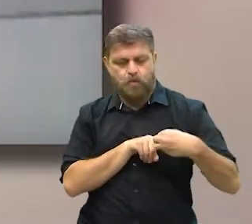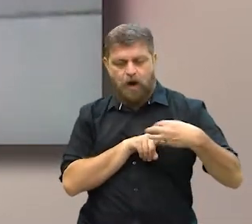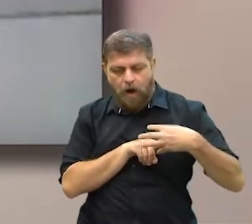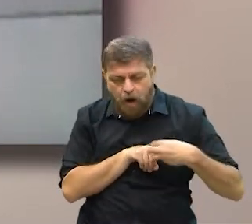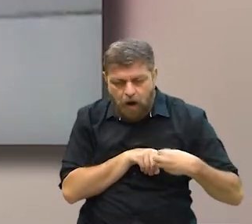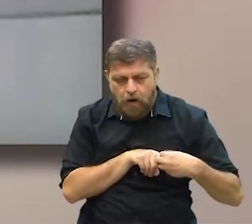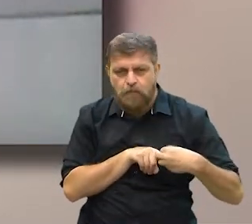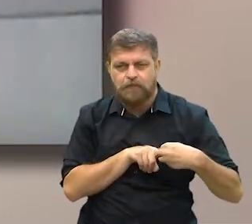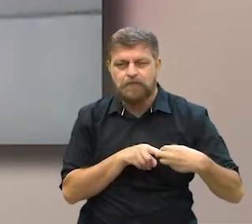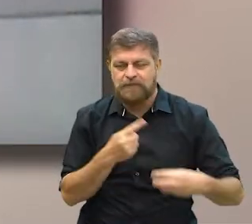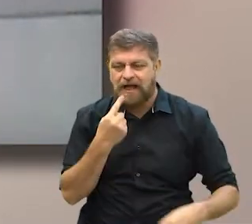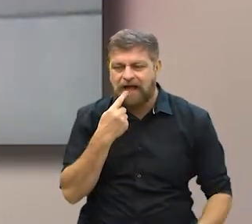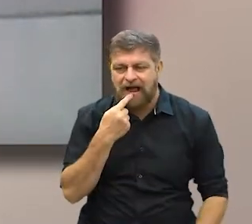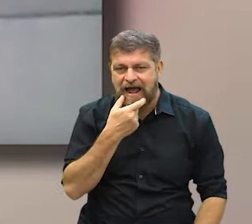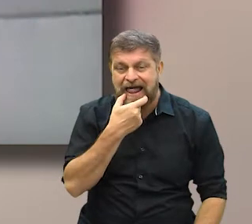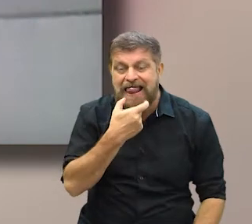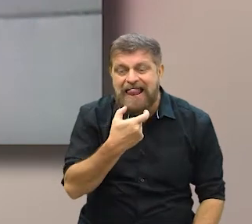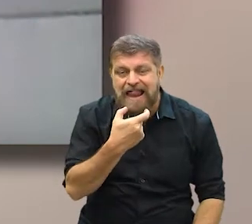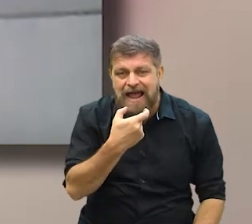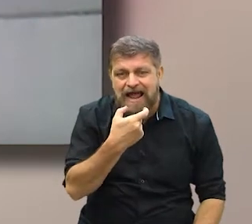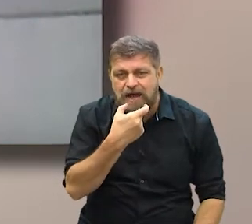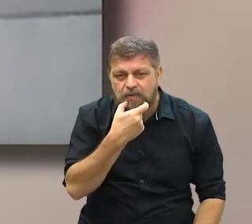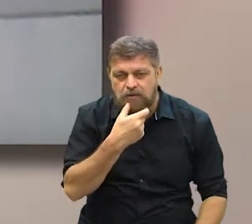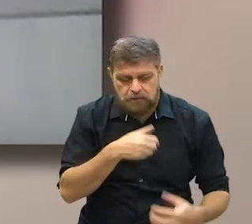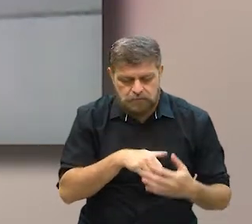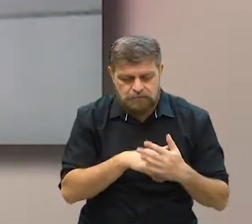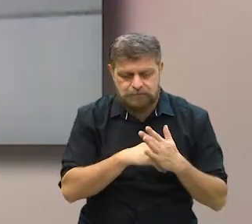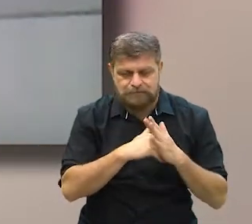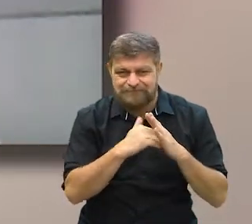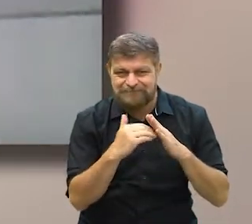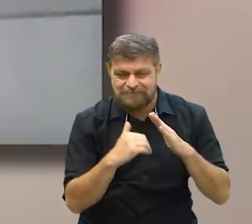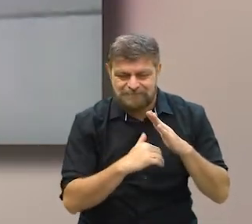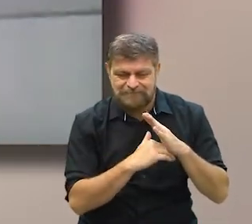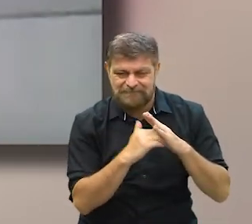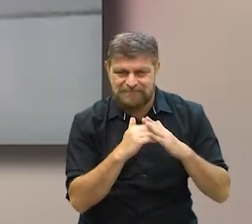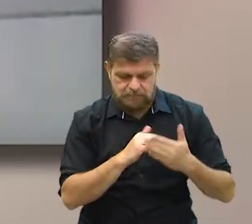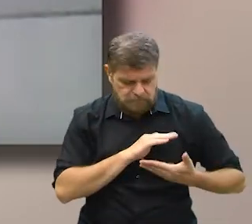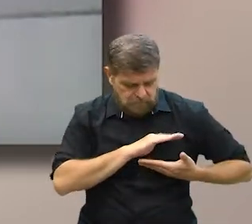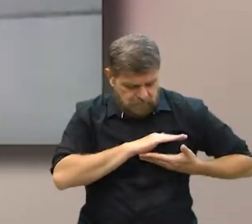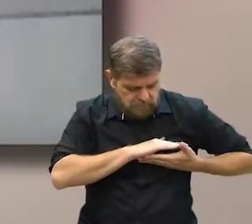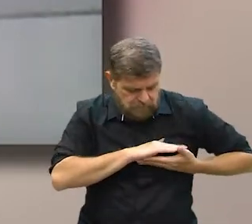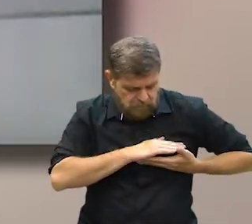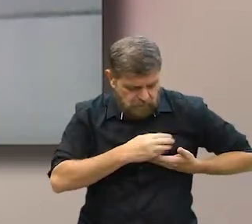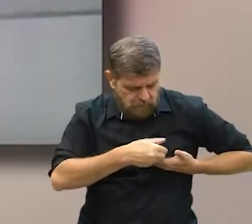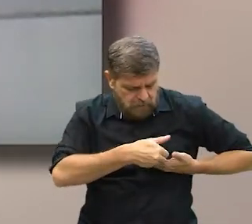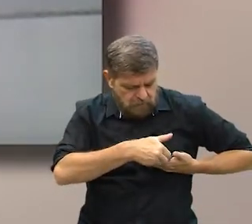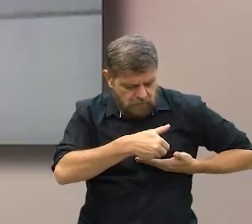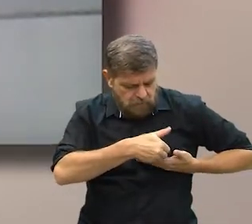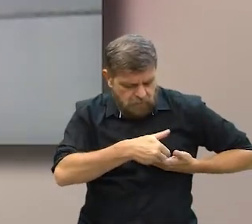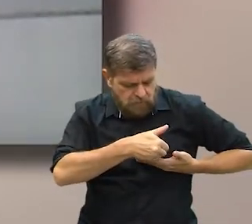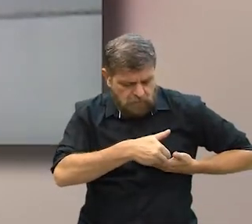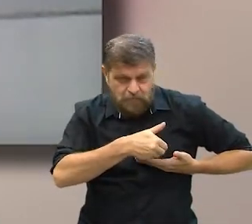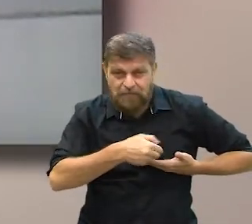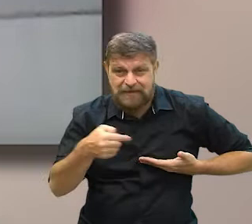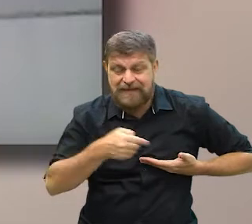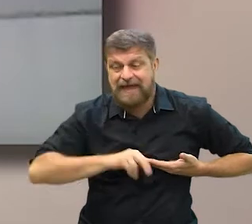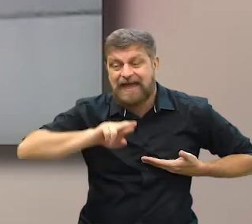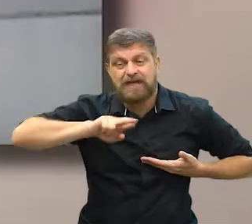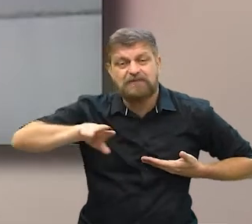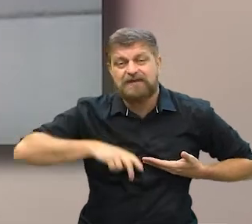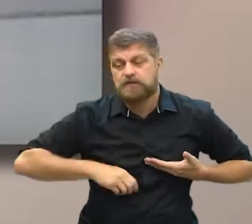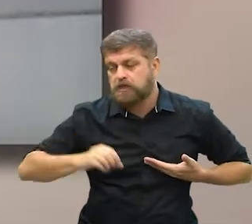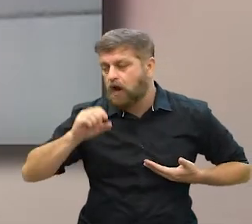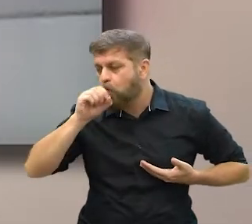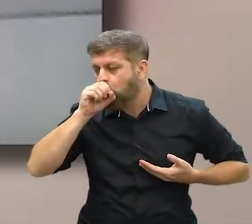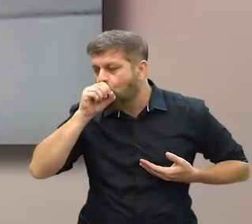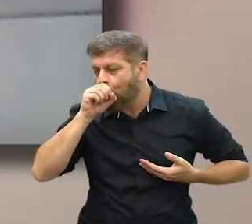ter que abocanhar o peito, tá? E sugar com a língua, né? Apertando o mamilo